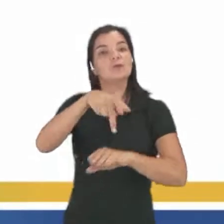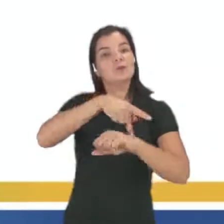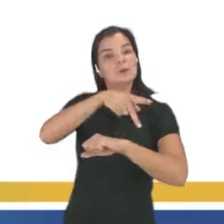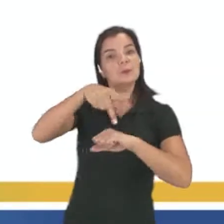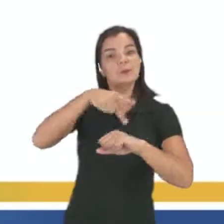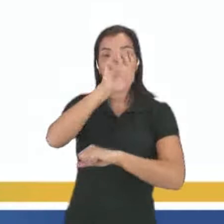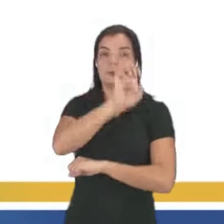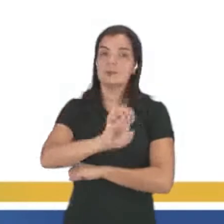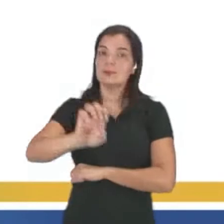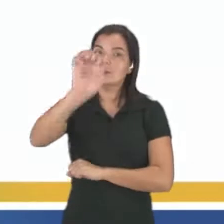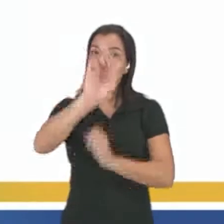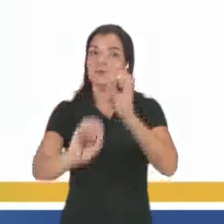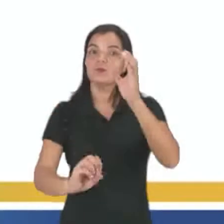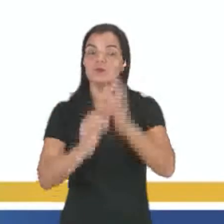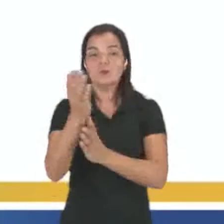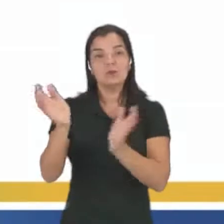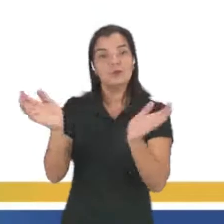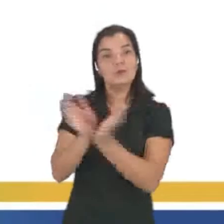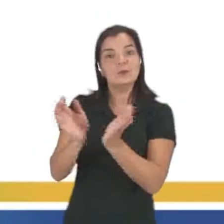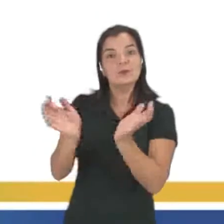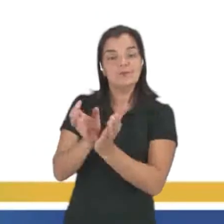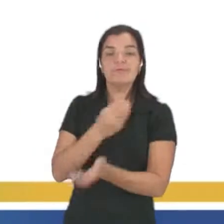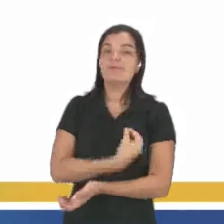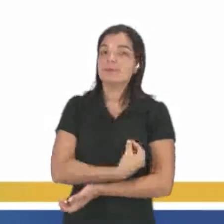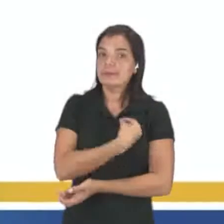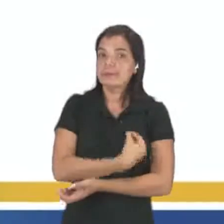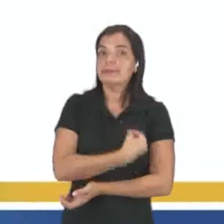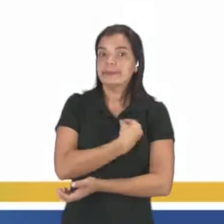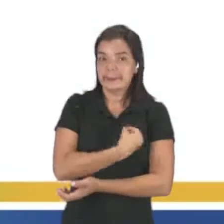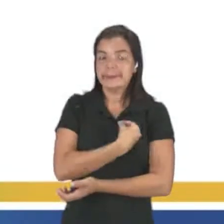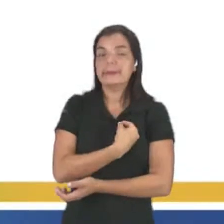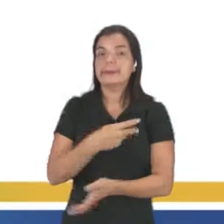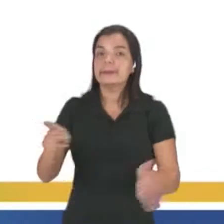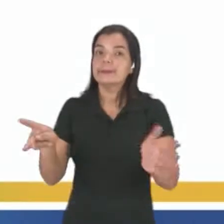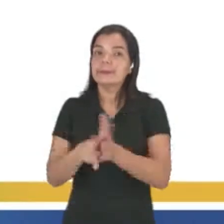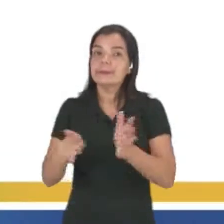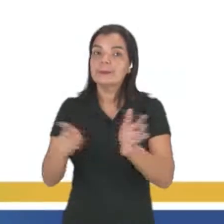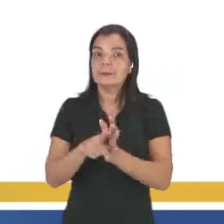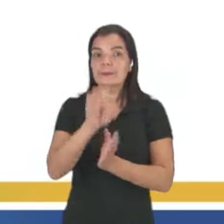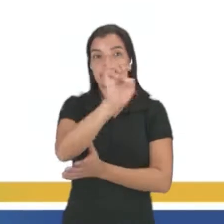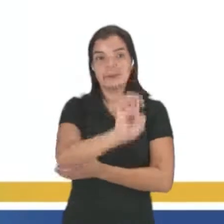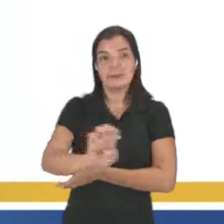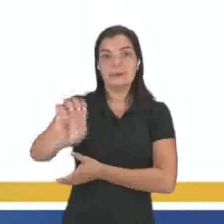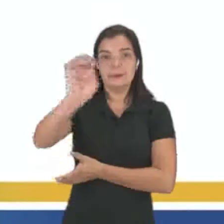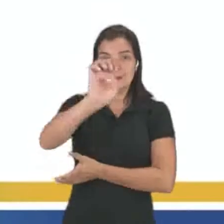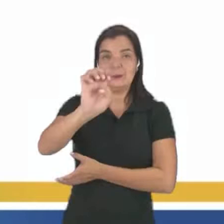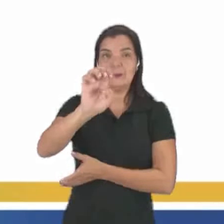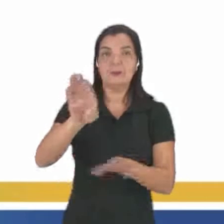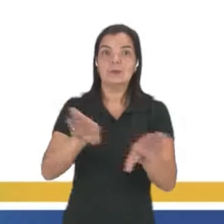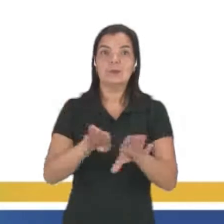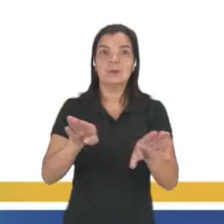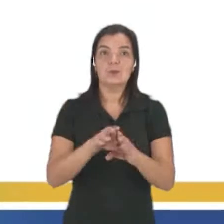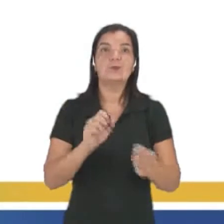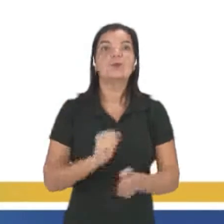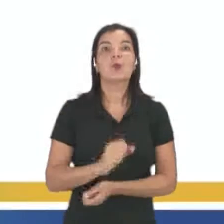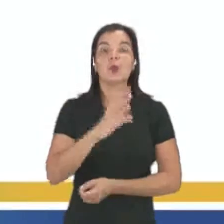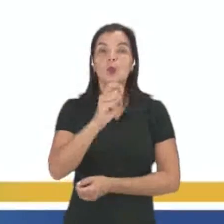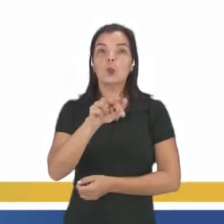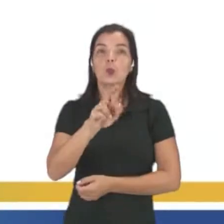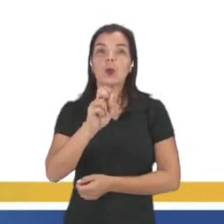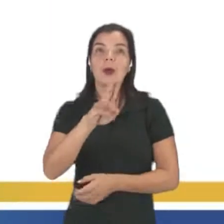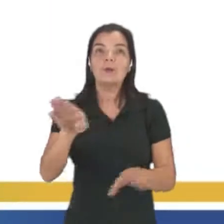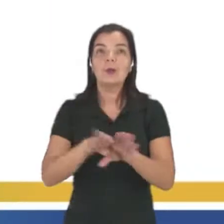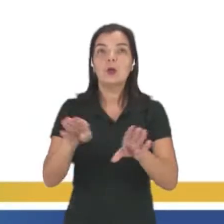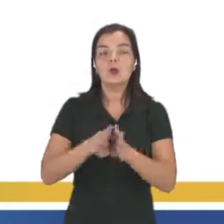europeus e surgiu a partir de grupos integrantes da Comunidade Europeia do Carvão e do Aço, SECA, e